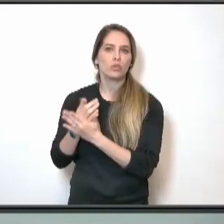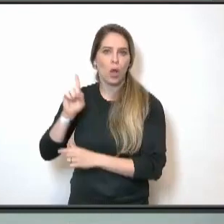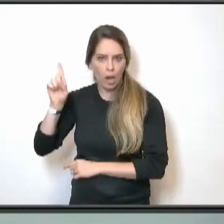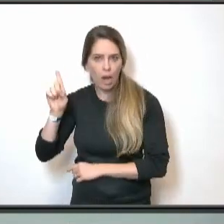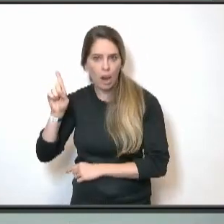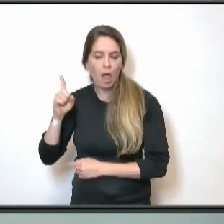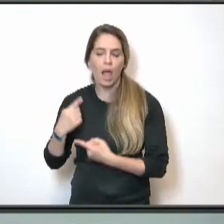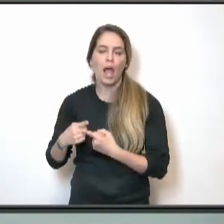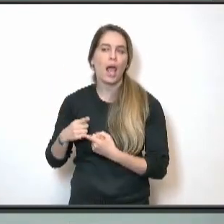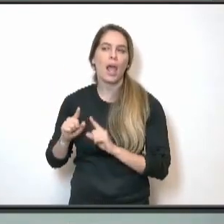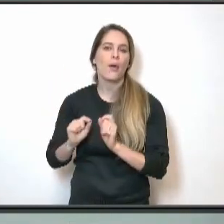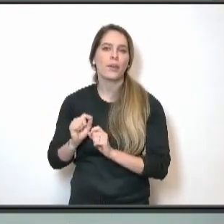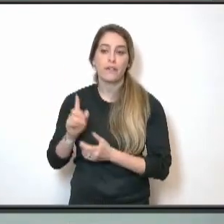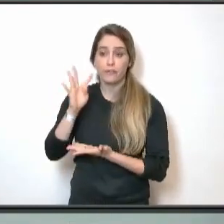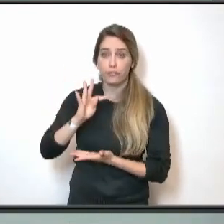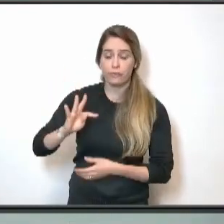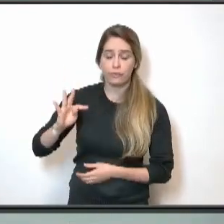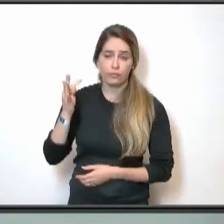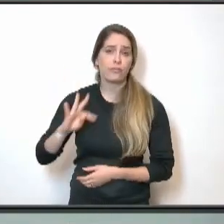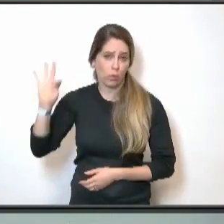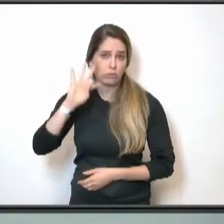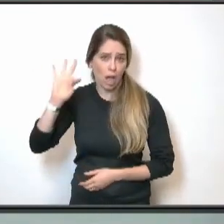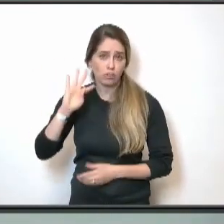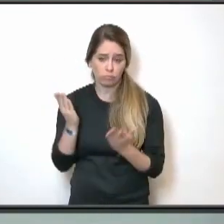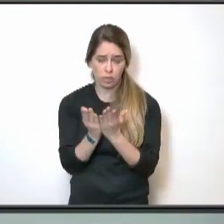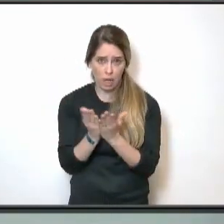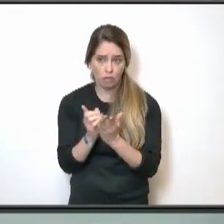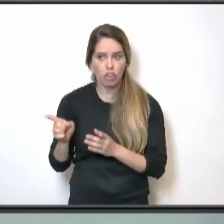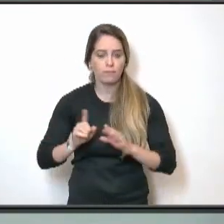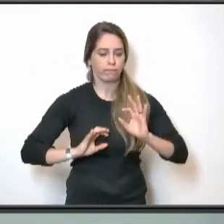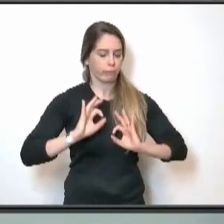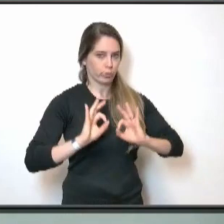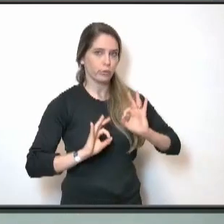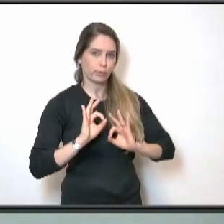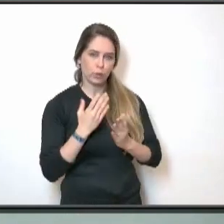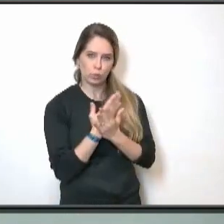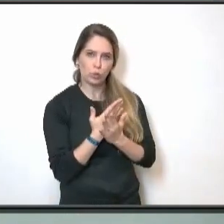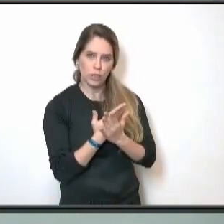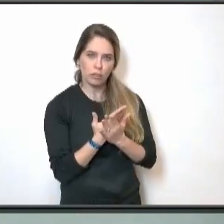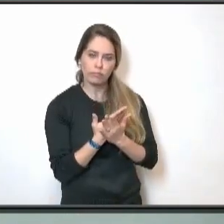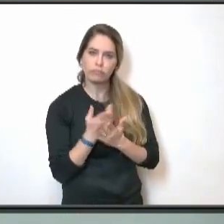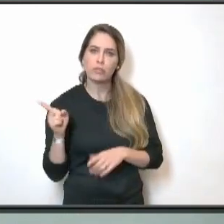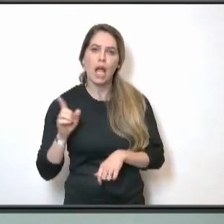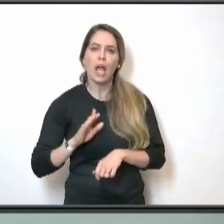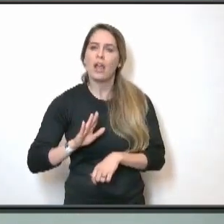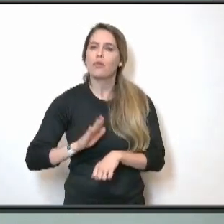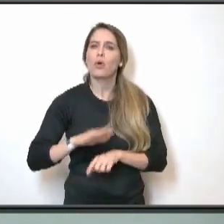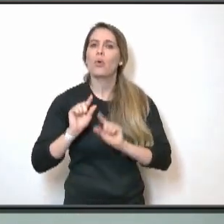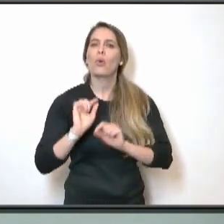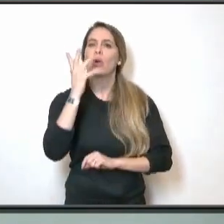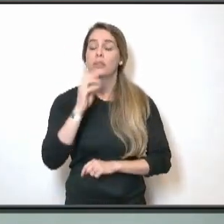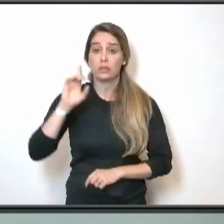da universidade cristã onde ele estava se preparando. Deus derramou em um encontro de primavera, de